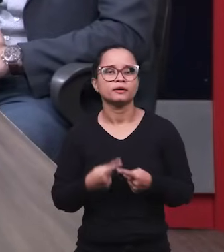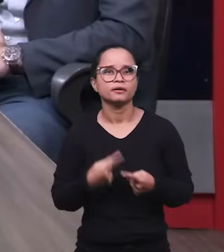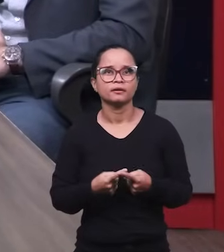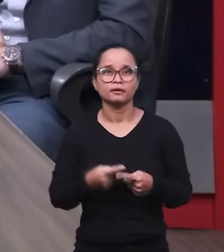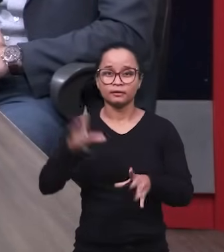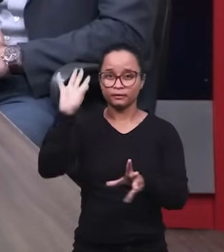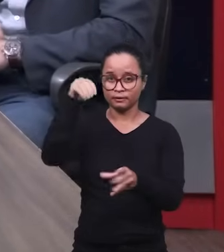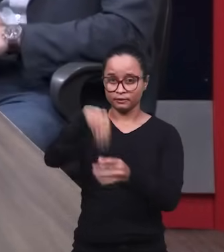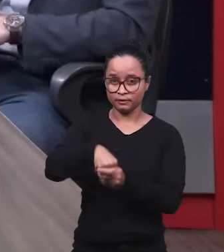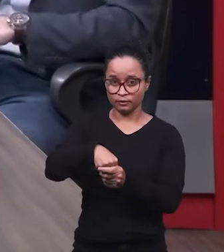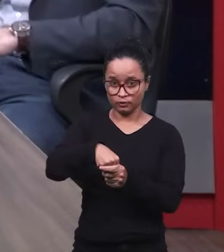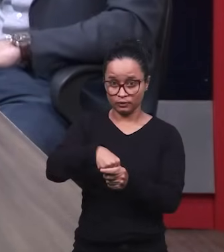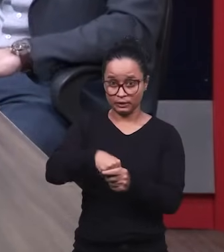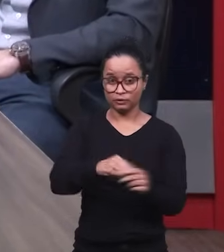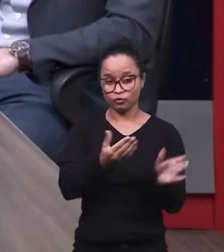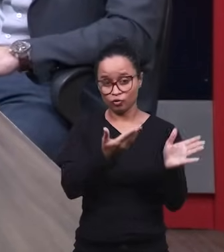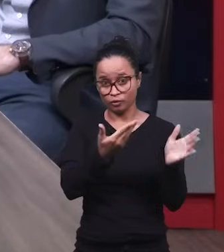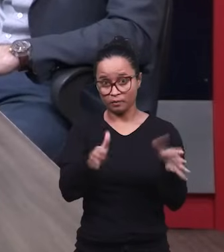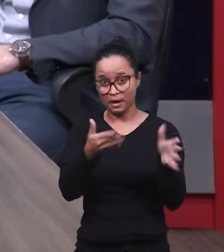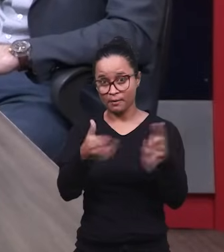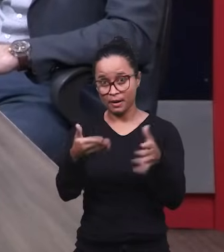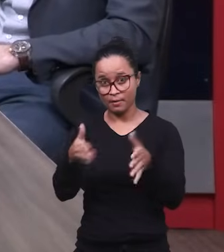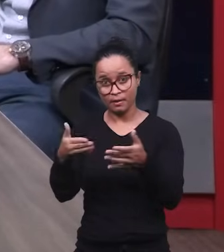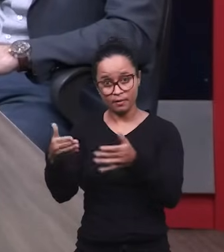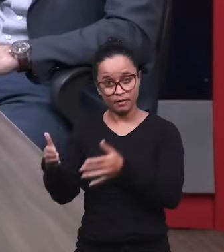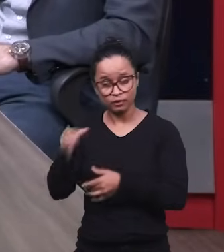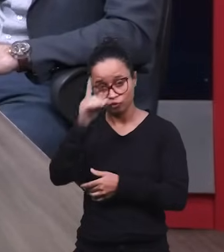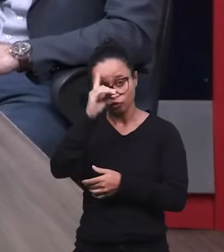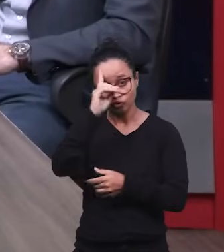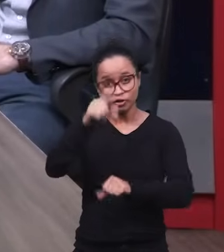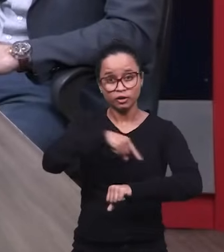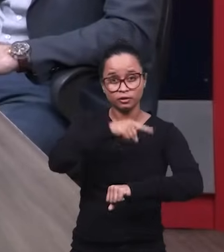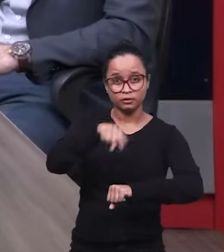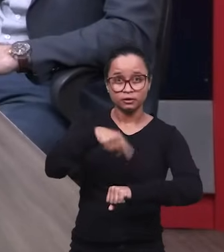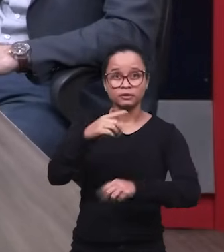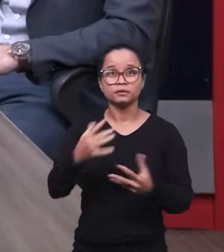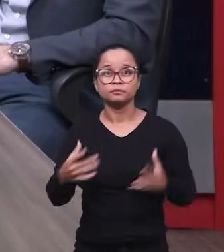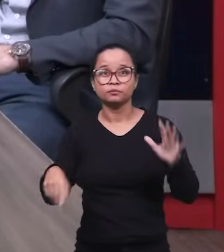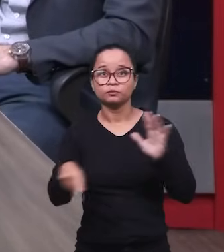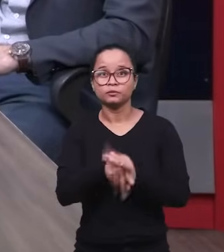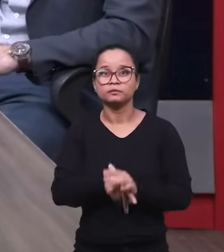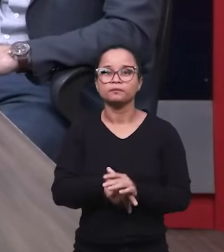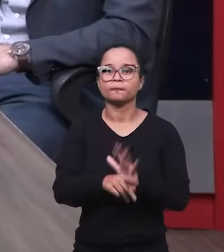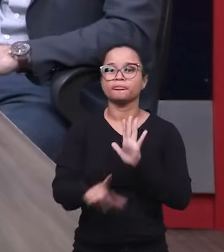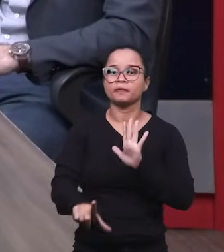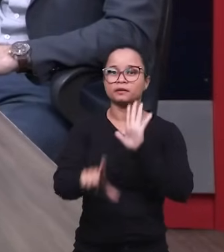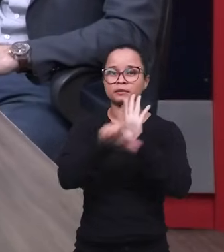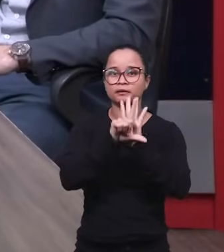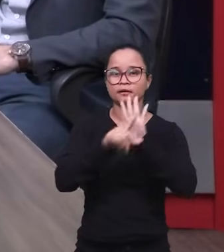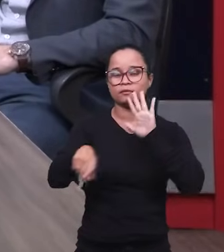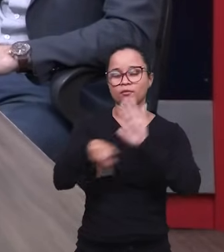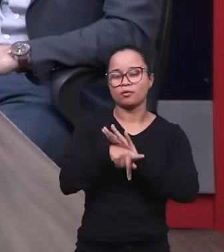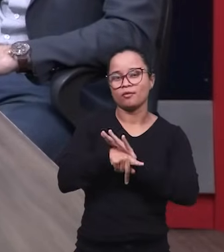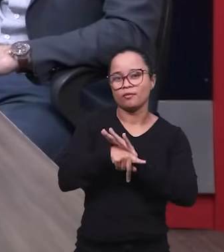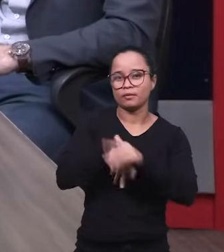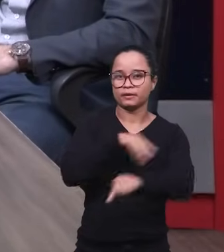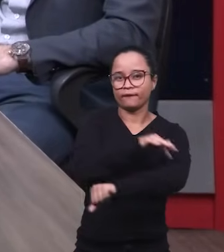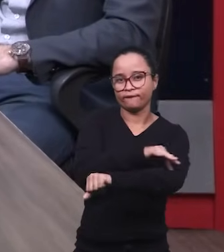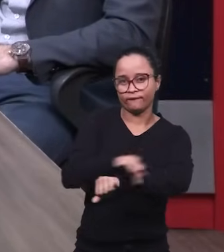Porque para dentro do nosso cotidiano, aquilo ali se aplica às leis da